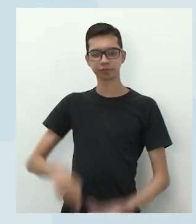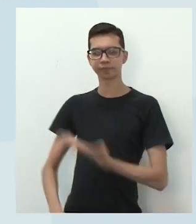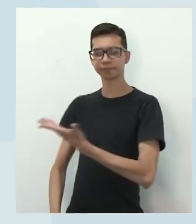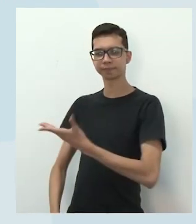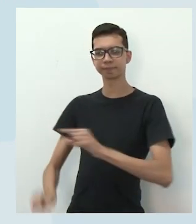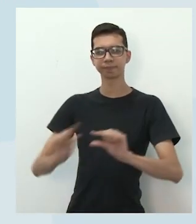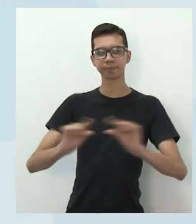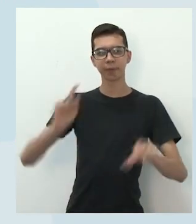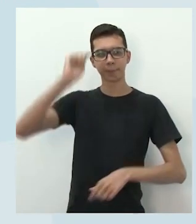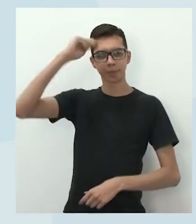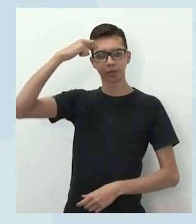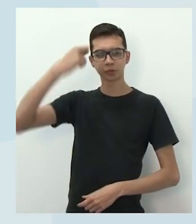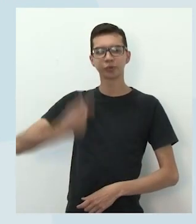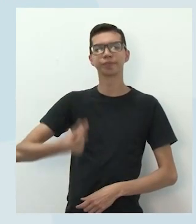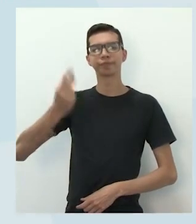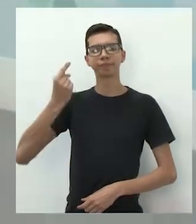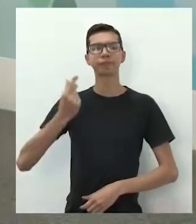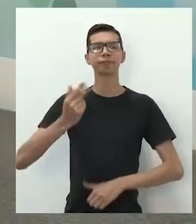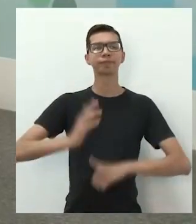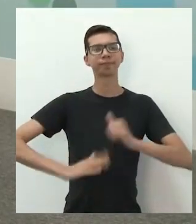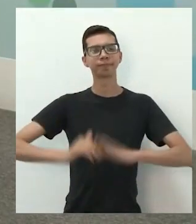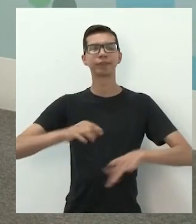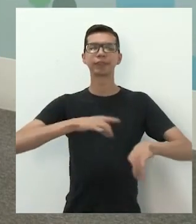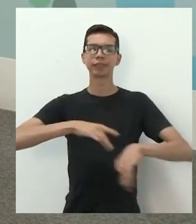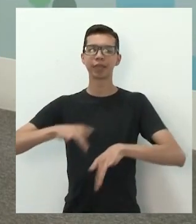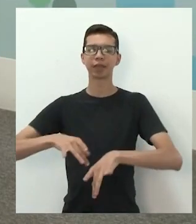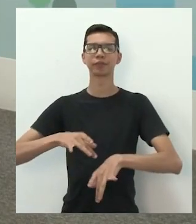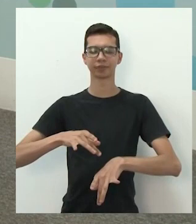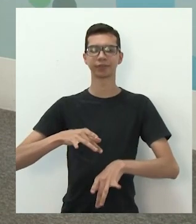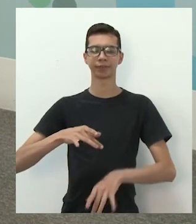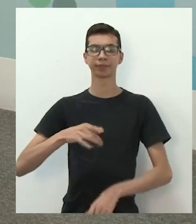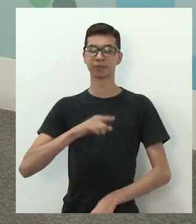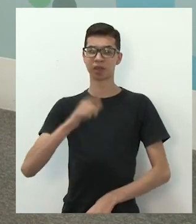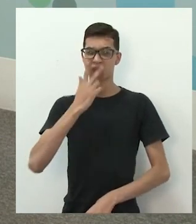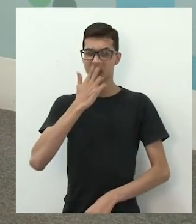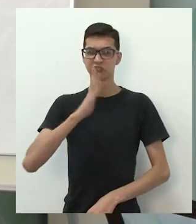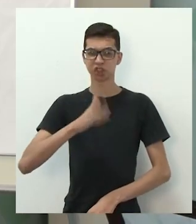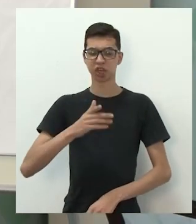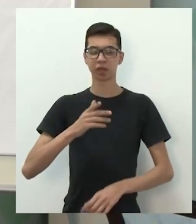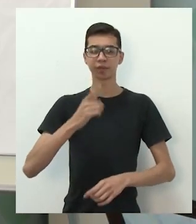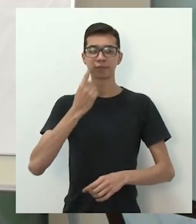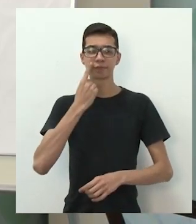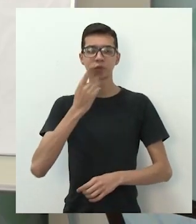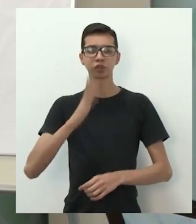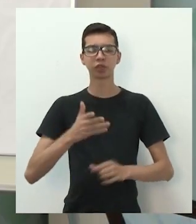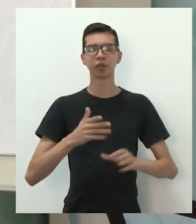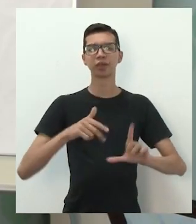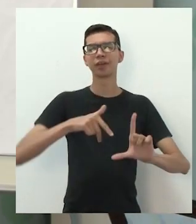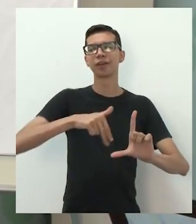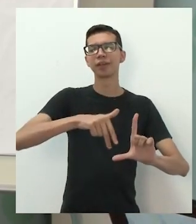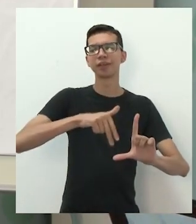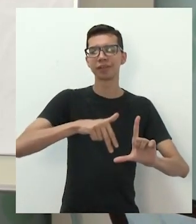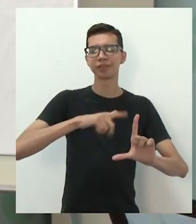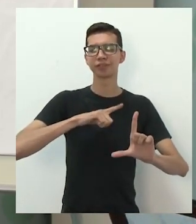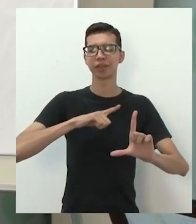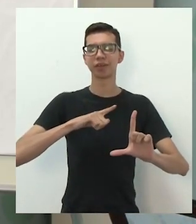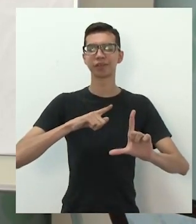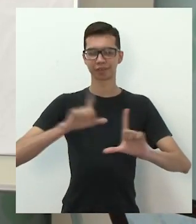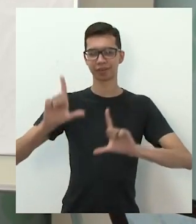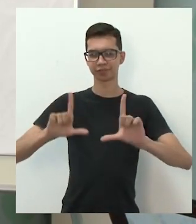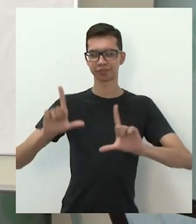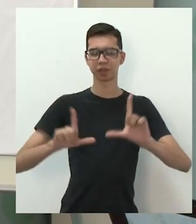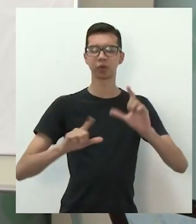Hanna-Barbera. Então, todo mundo já deve ter assistido, né, desenhos aí do Pica-Pau, né, desenhos da Hanna-Barbera também,